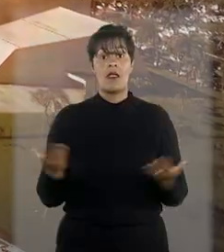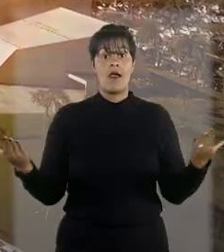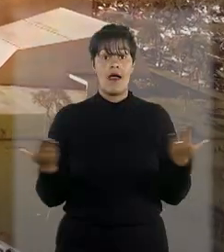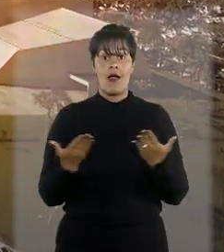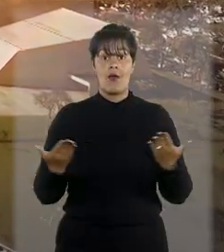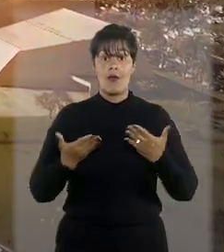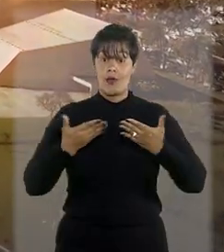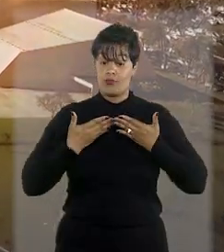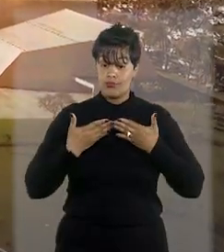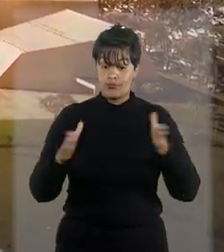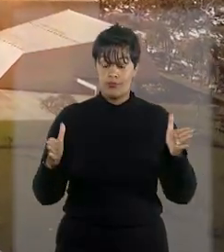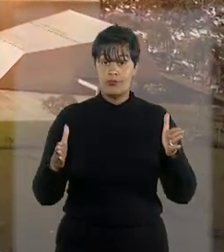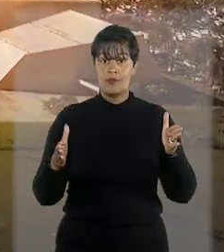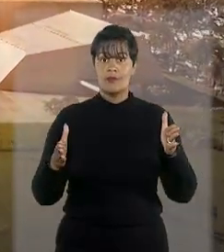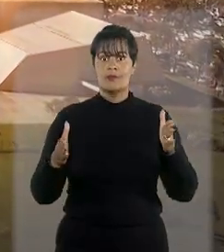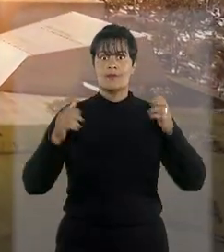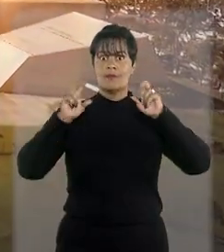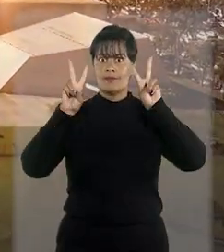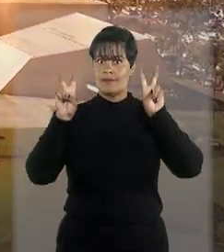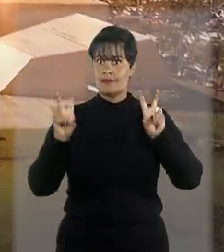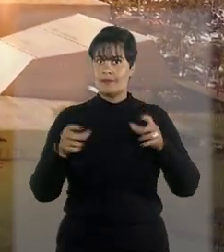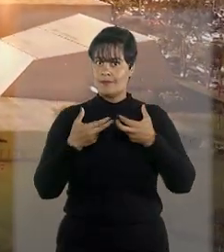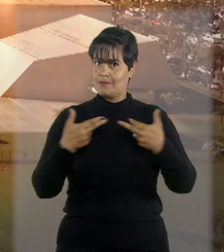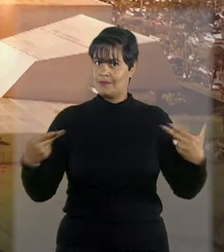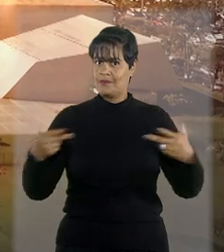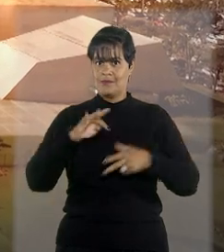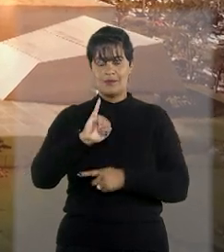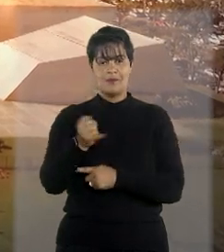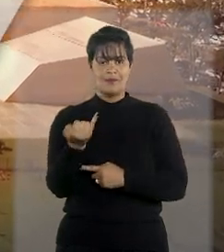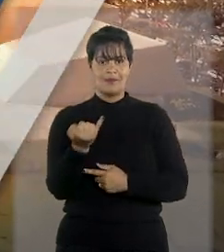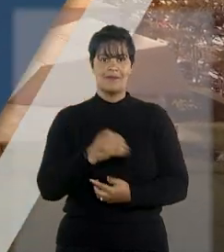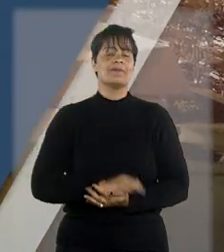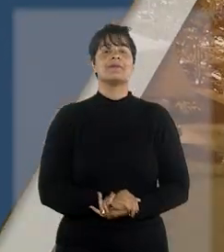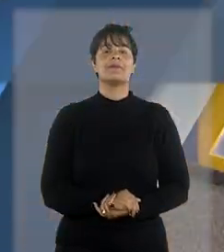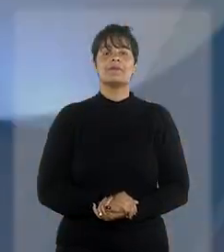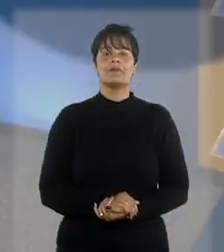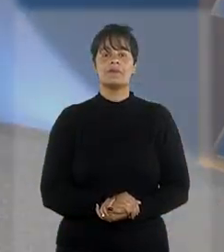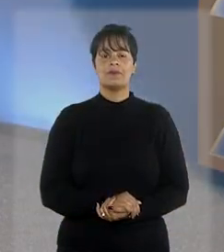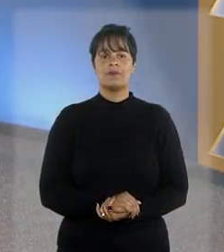Começa agora o programa do Superior Tribunal de Justiça.